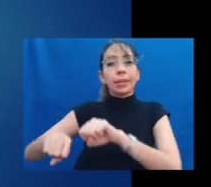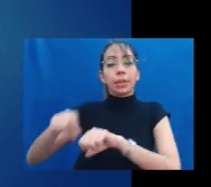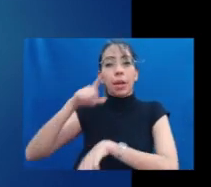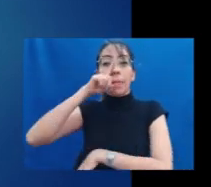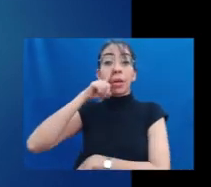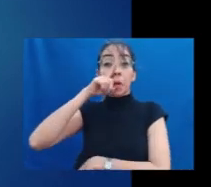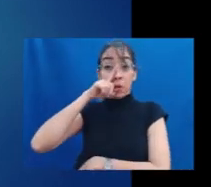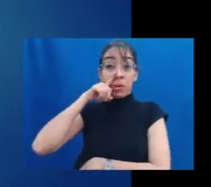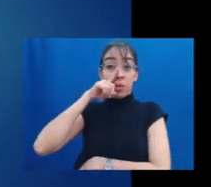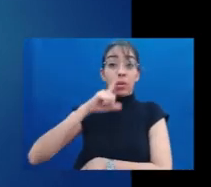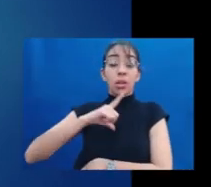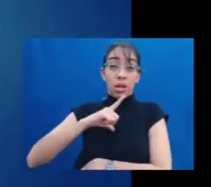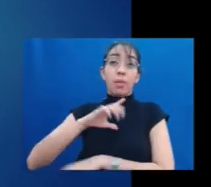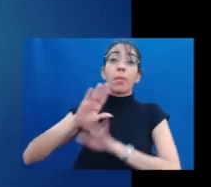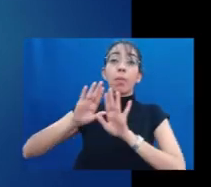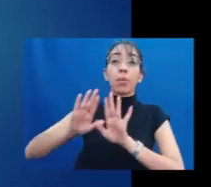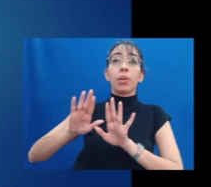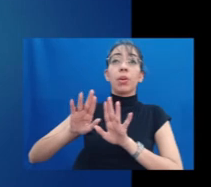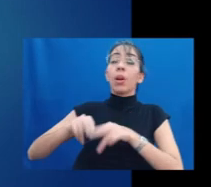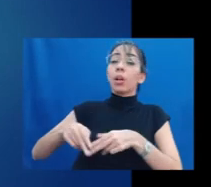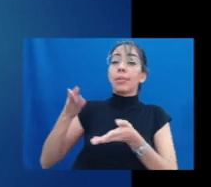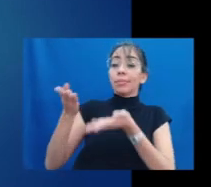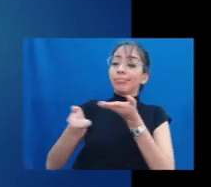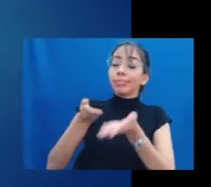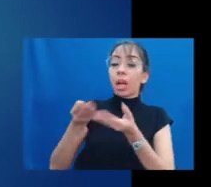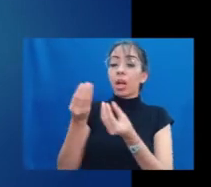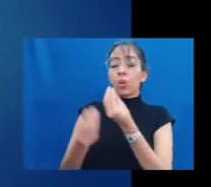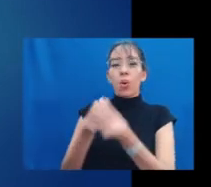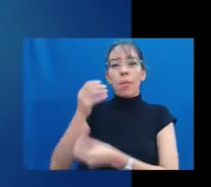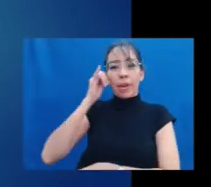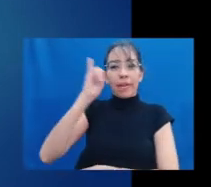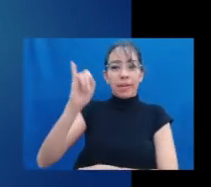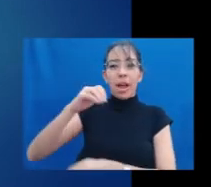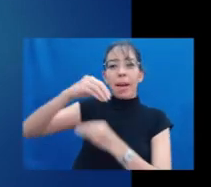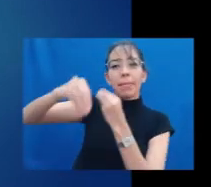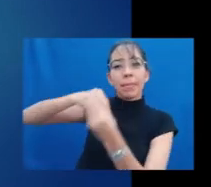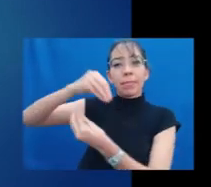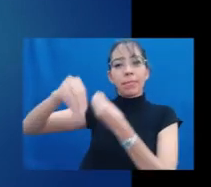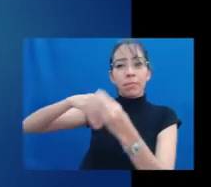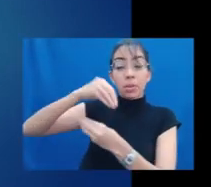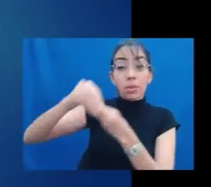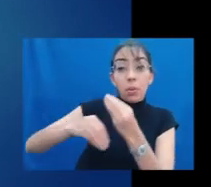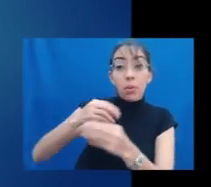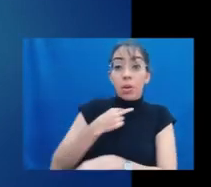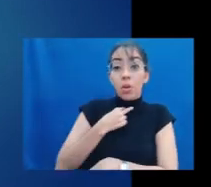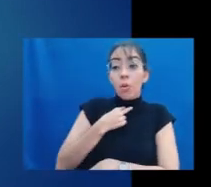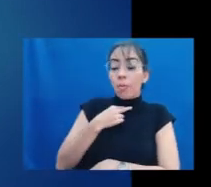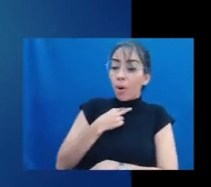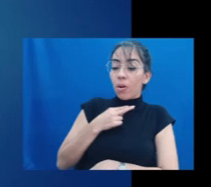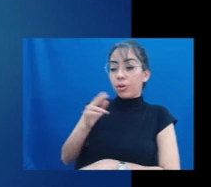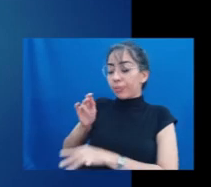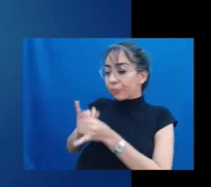tem que ter esse cuidado também com a formação desses gases, não propriamente se manipulando um